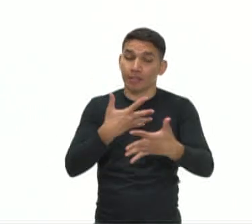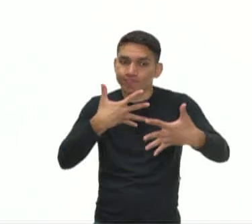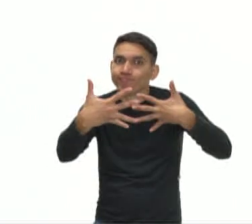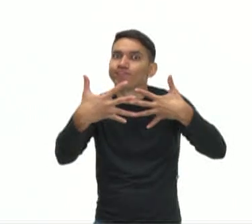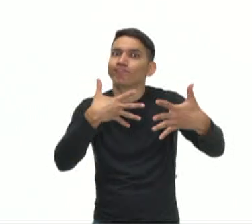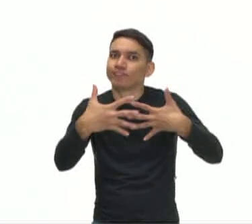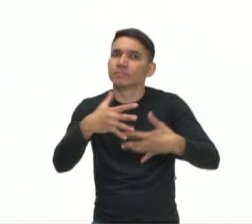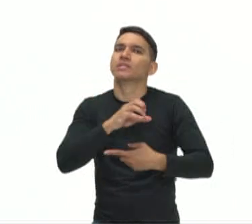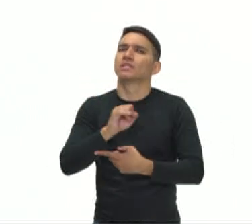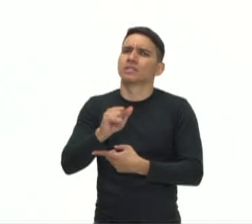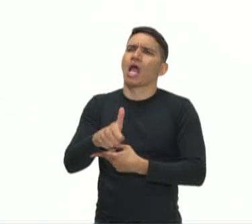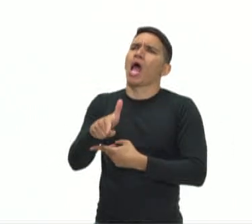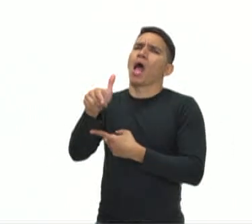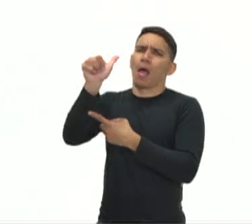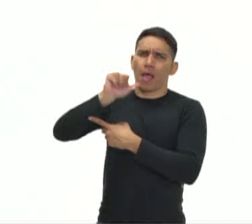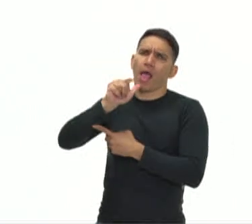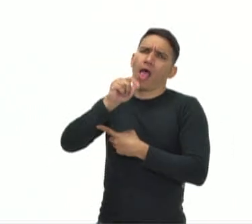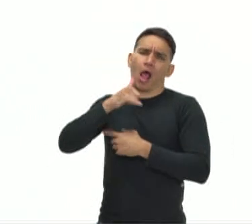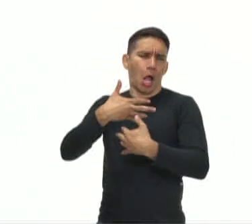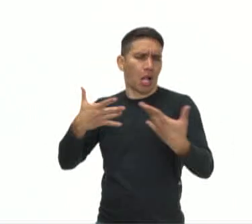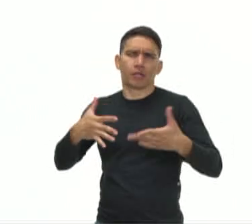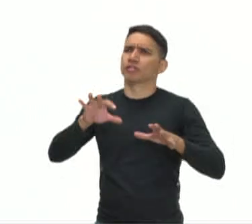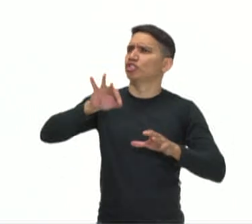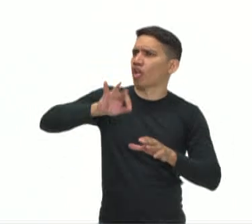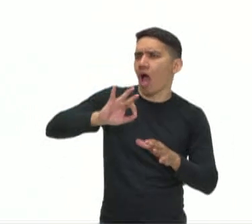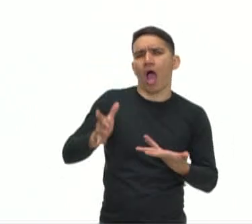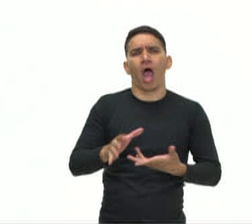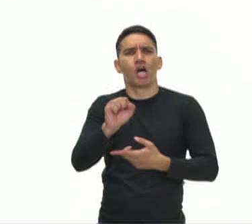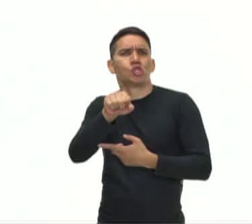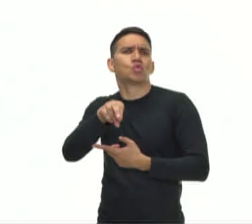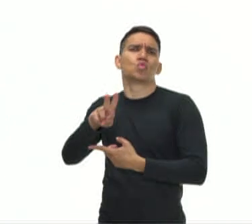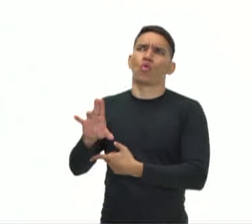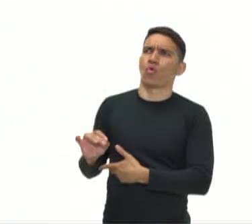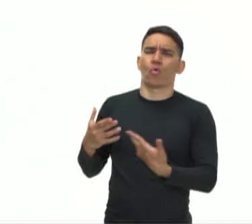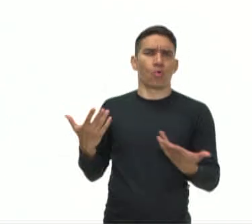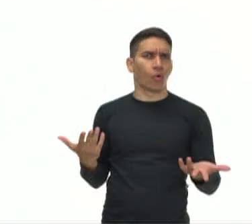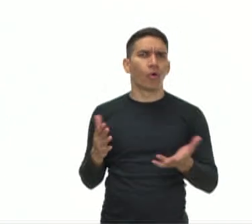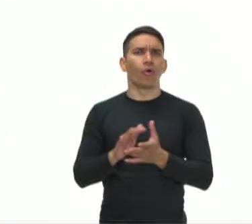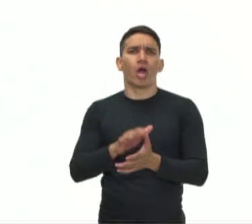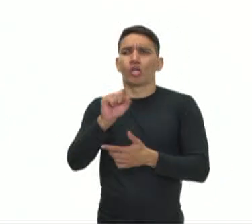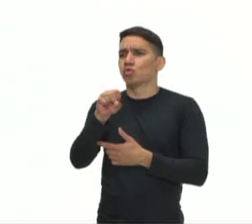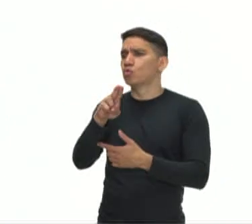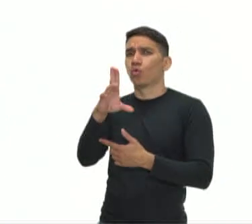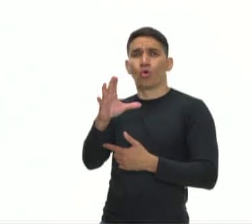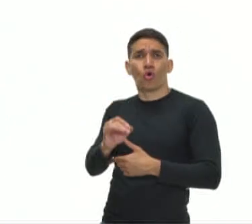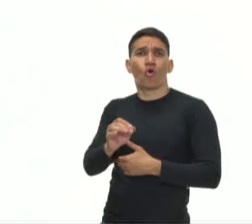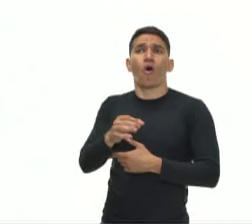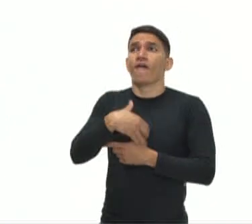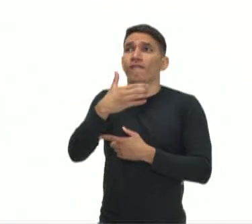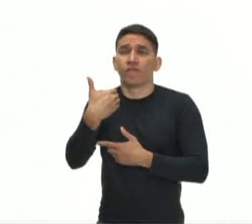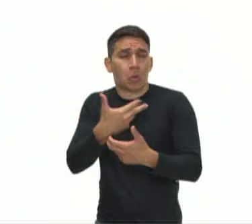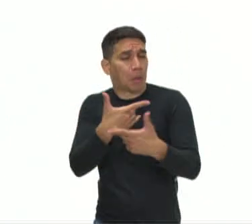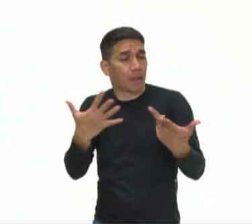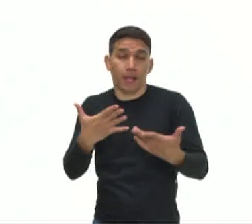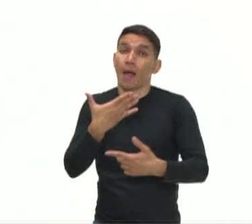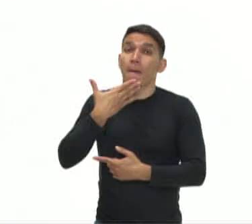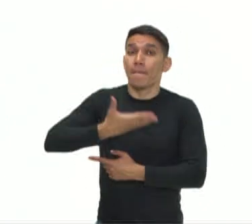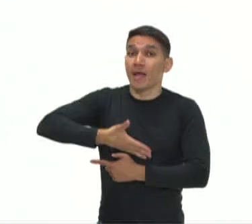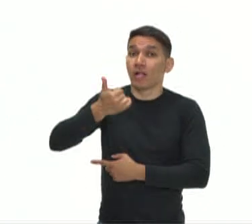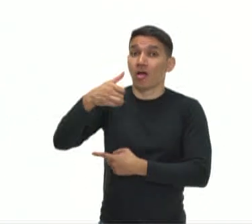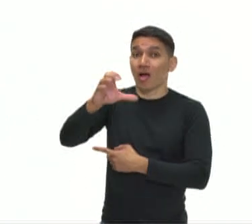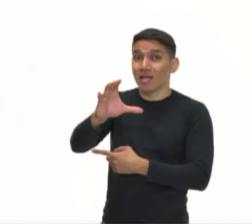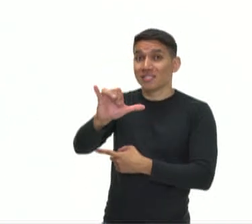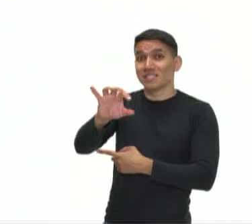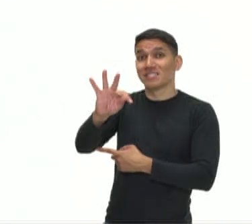sempre favorável. Água, chá, suco natural, né? Suco de frutas cítricas são os melhores,